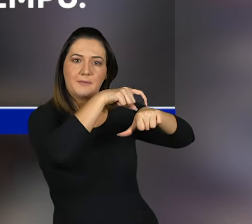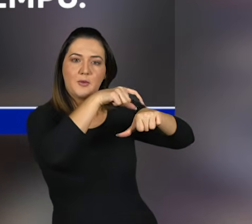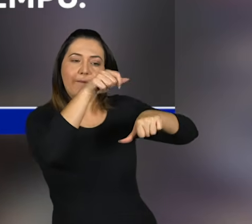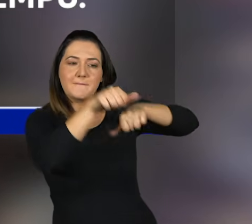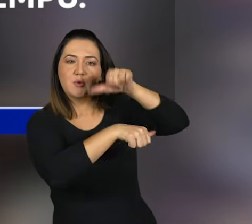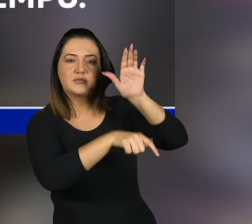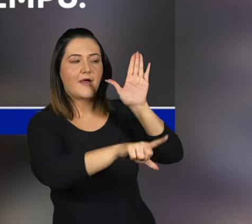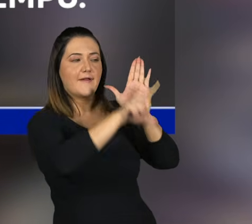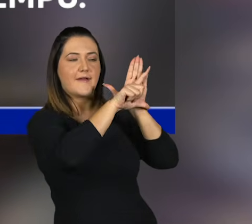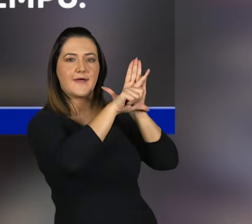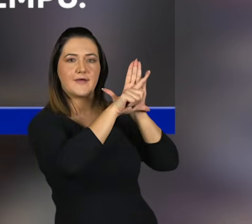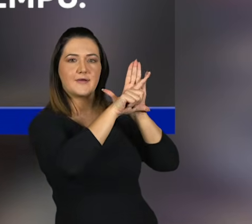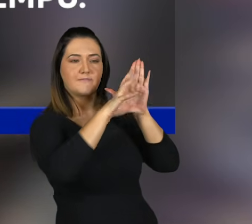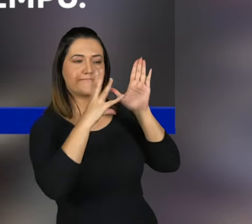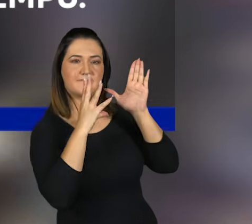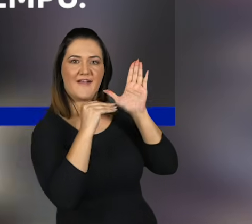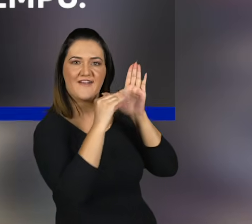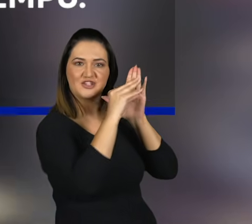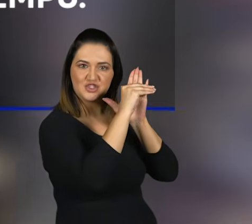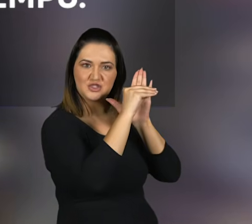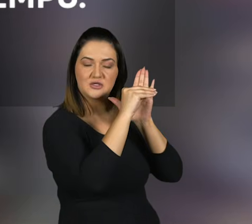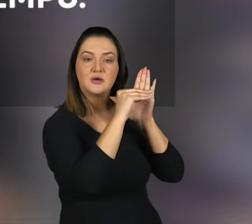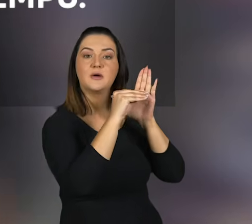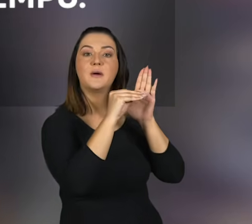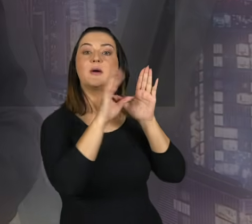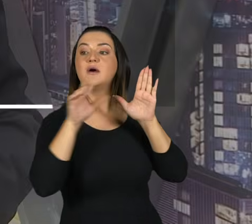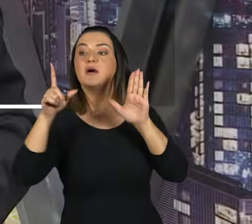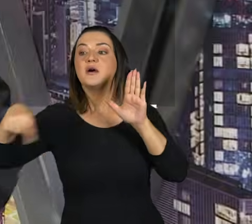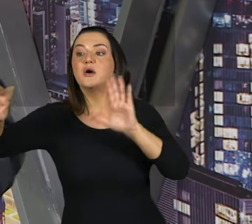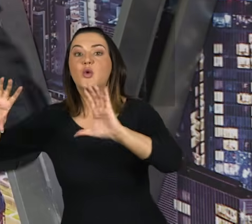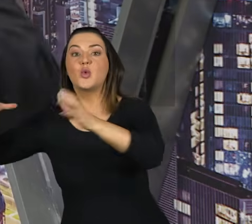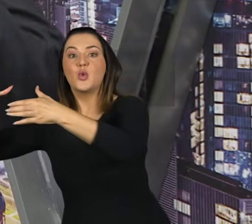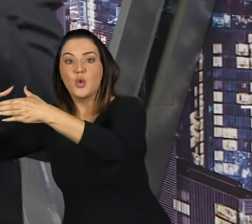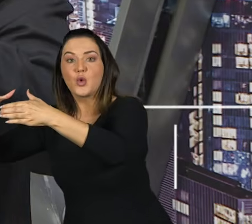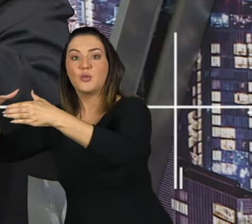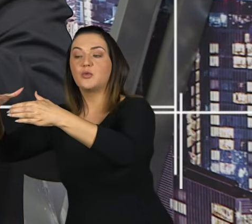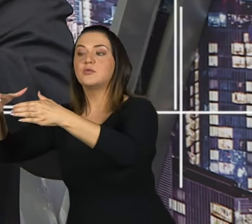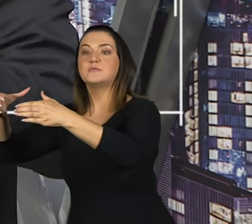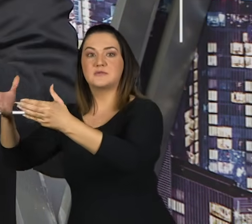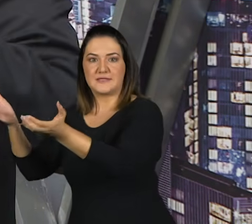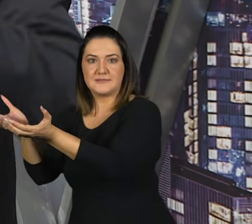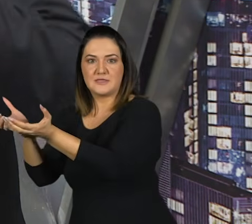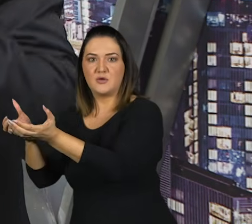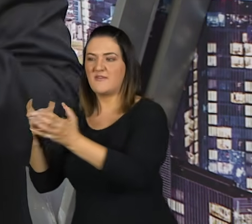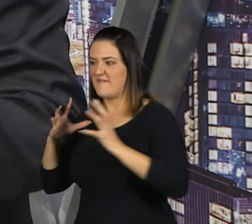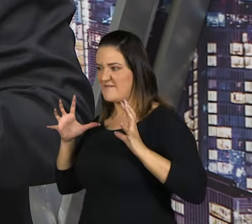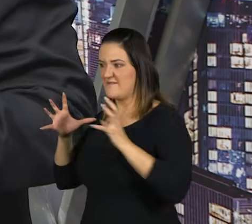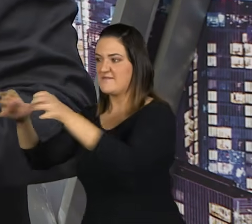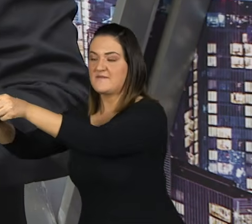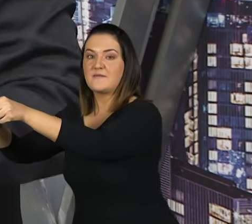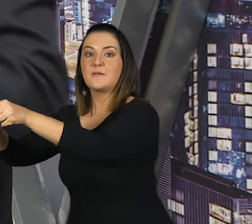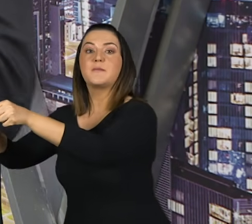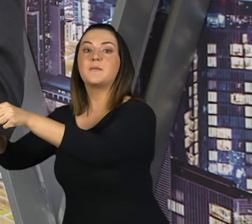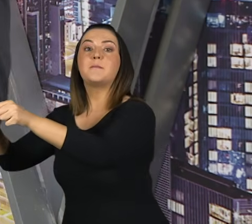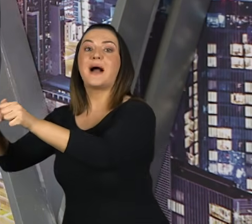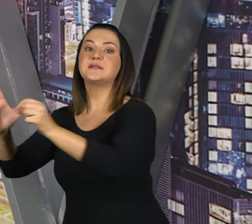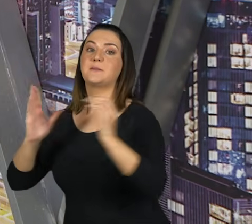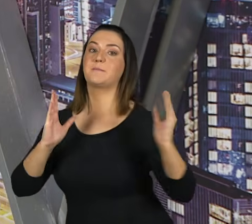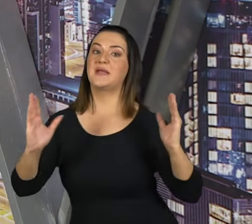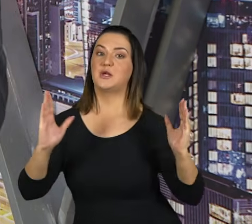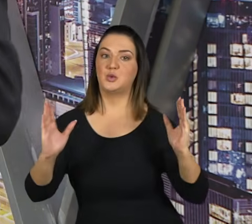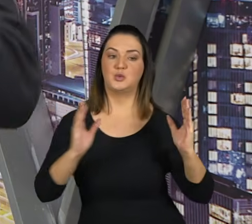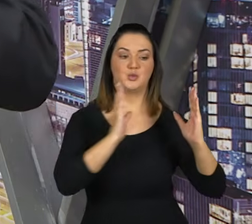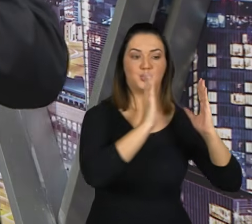mãos por um tempo, 2 tempos e metade de um tempo. Veja que esse texto é uma profecia que